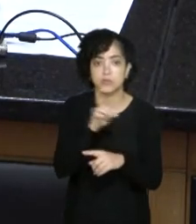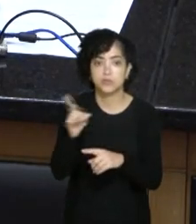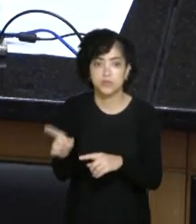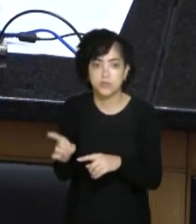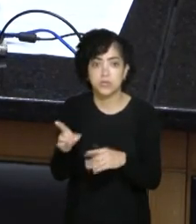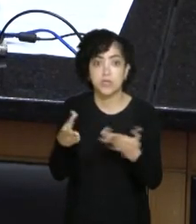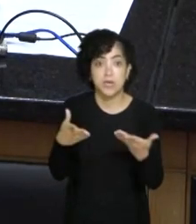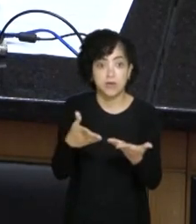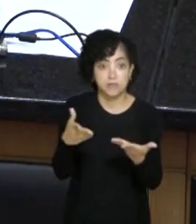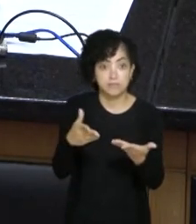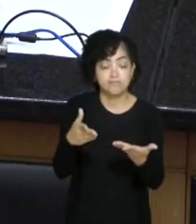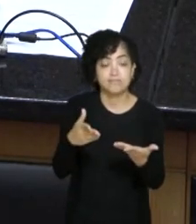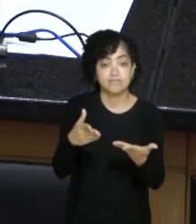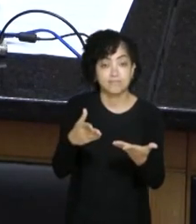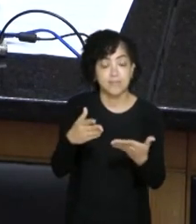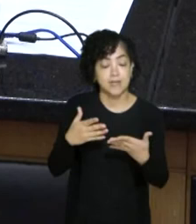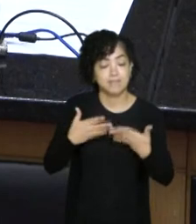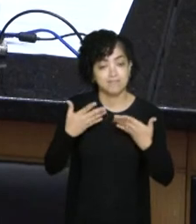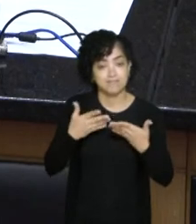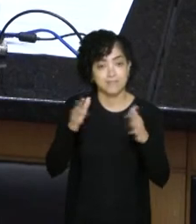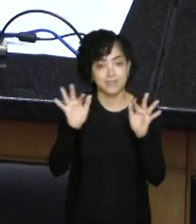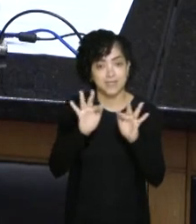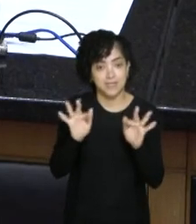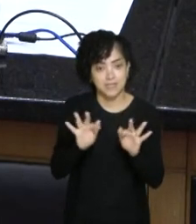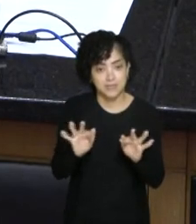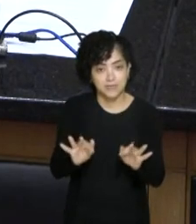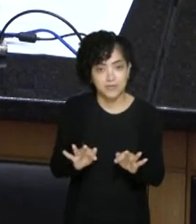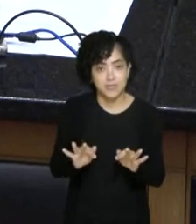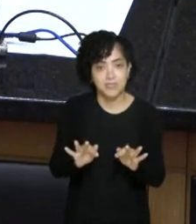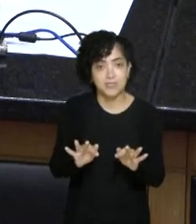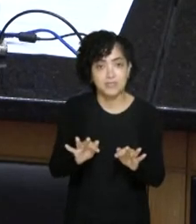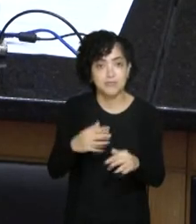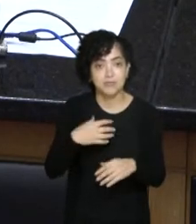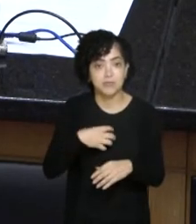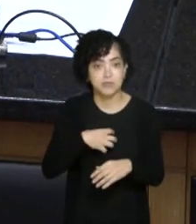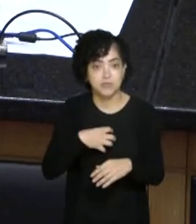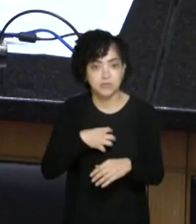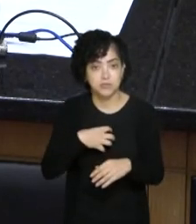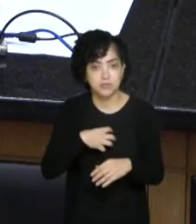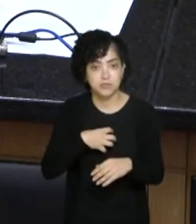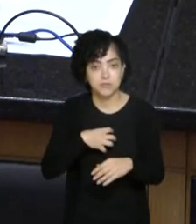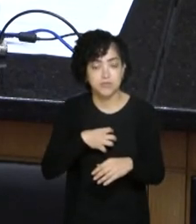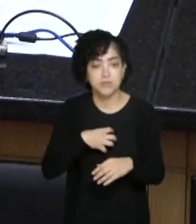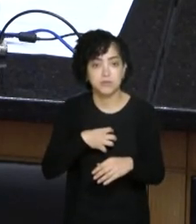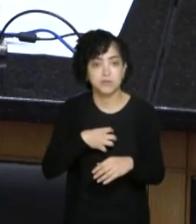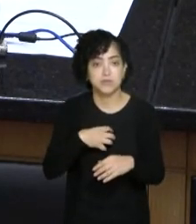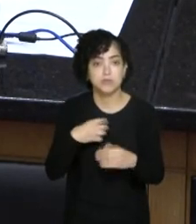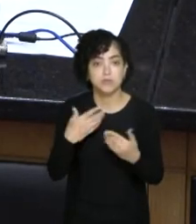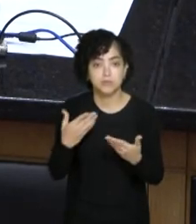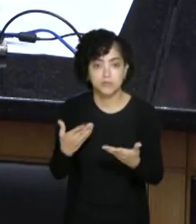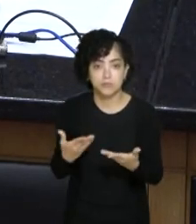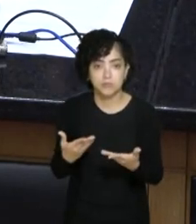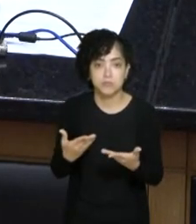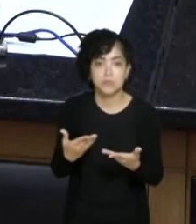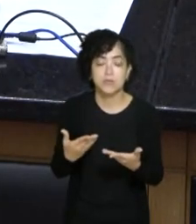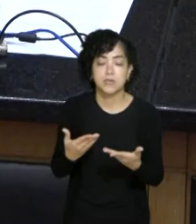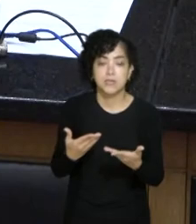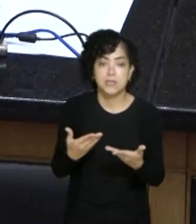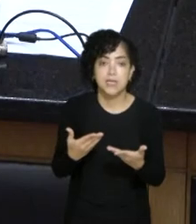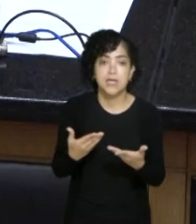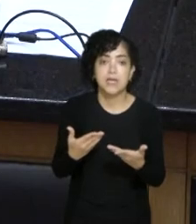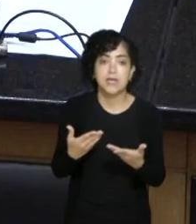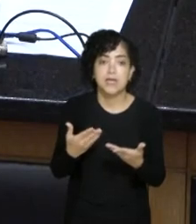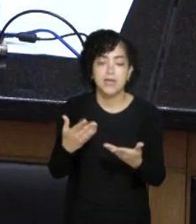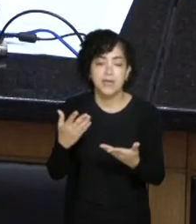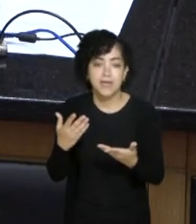manhã muito feliz para a gente. E o meu sentimento, senhor presidente, realmente é difuso nesse momento. Eu não sei